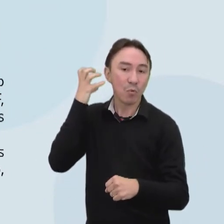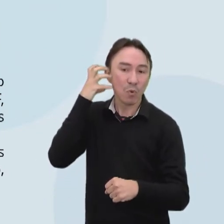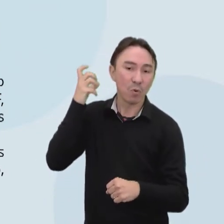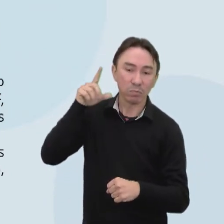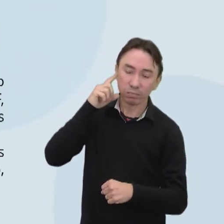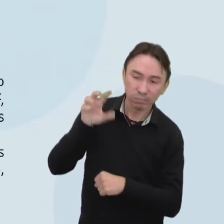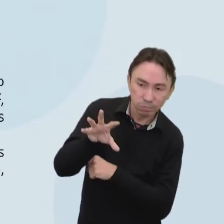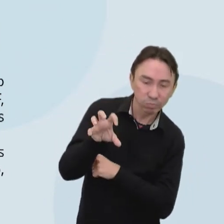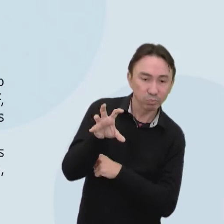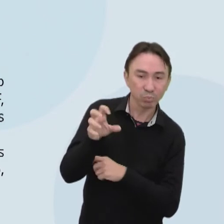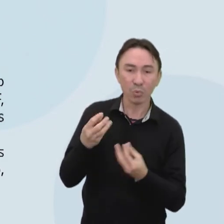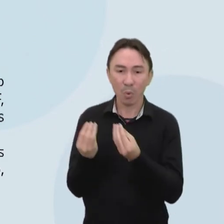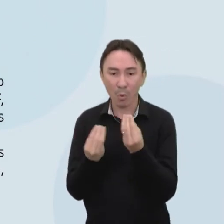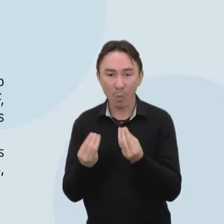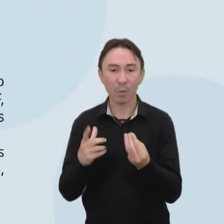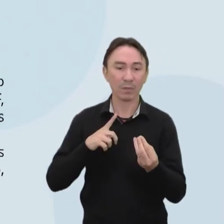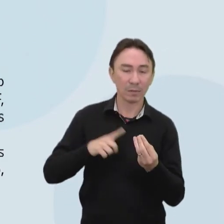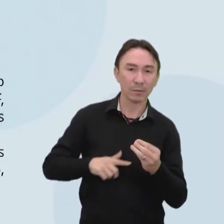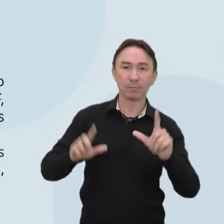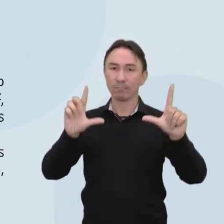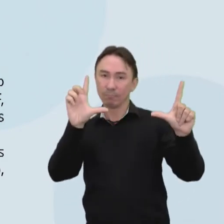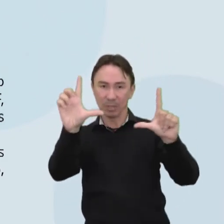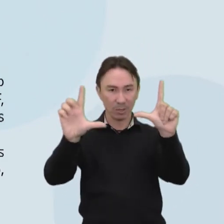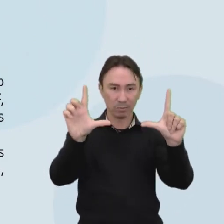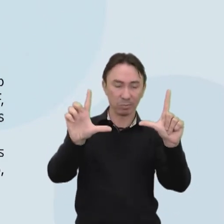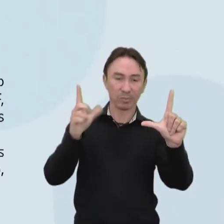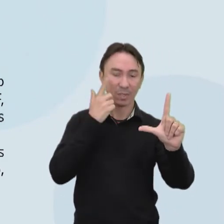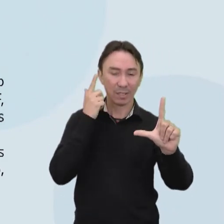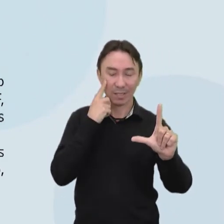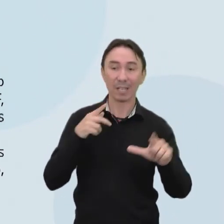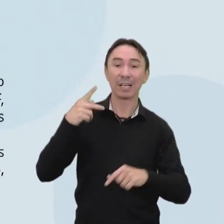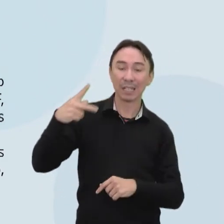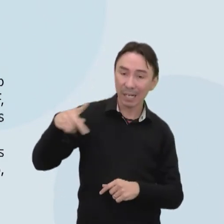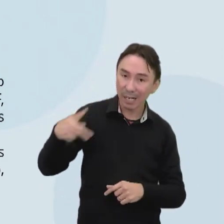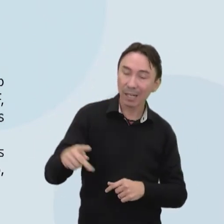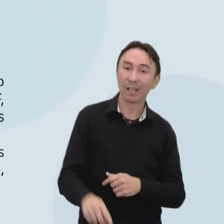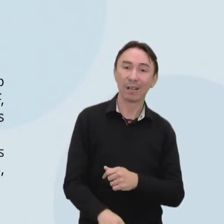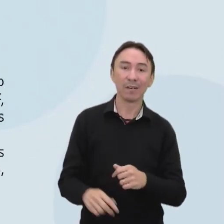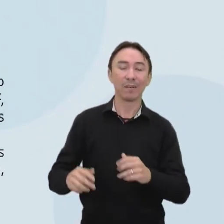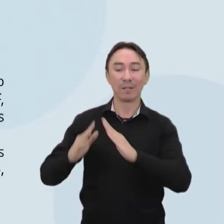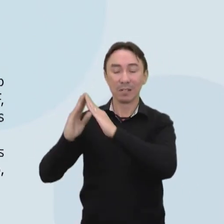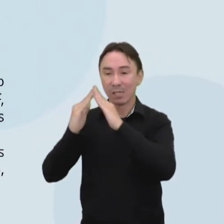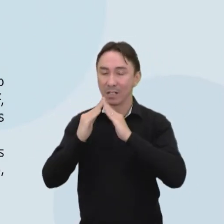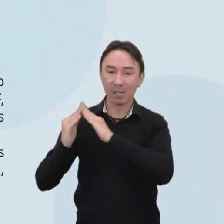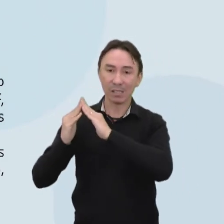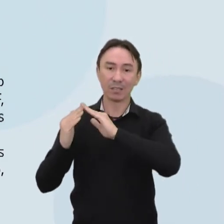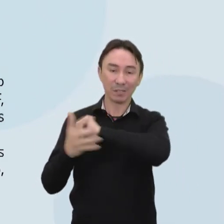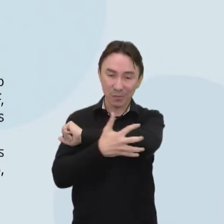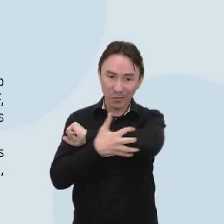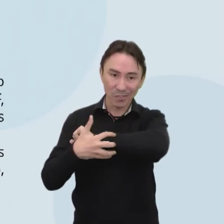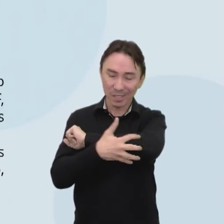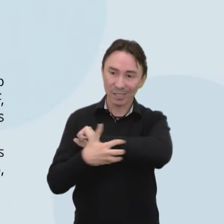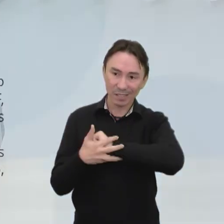enquadramento, capacitando moradores de favela a trabalhar com o audiovisual. Olha que coisa interessante.